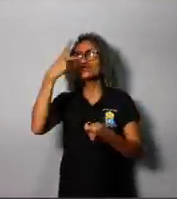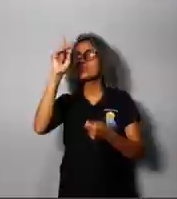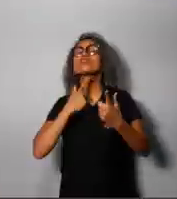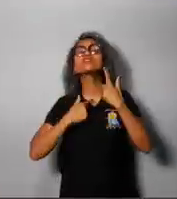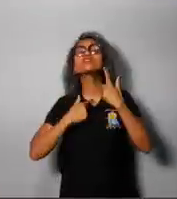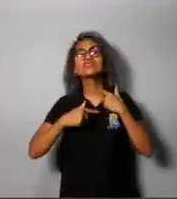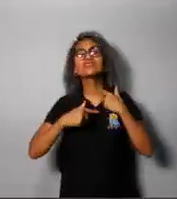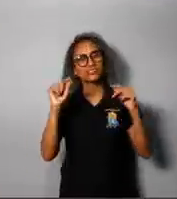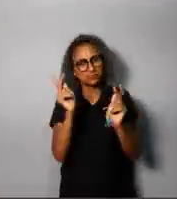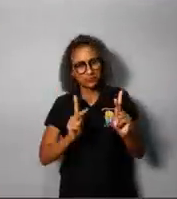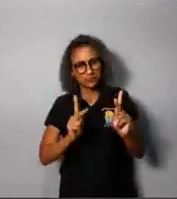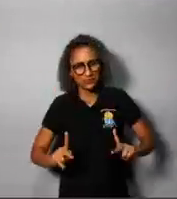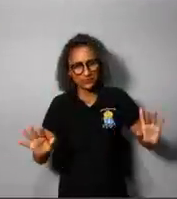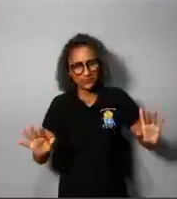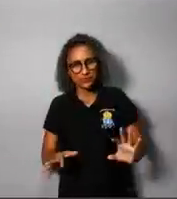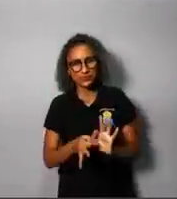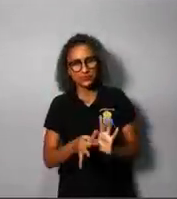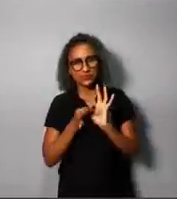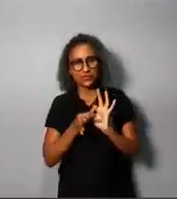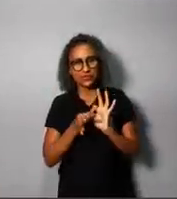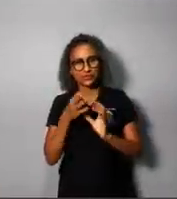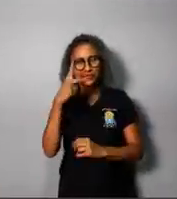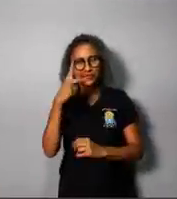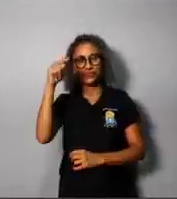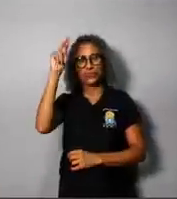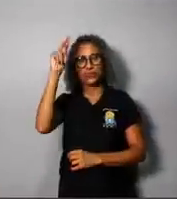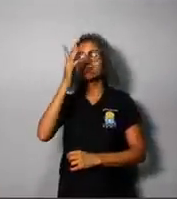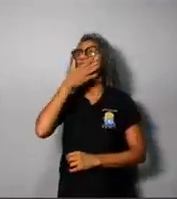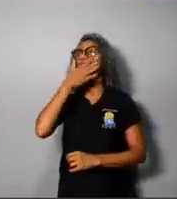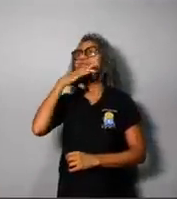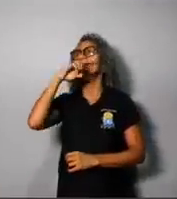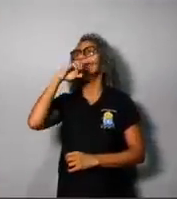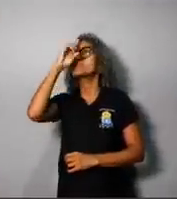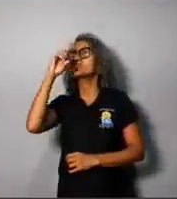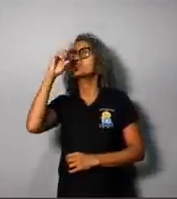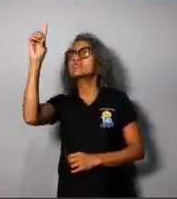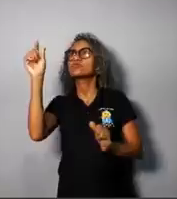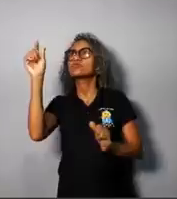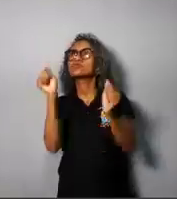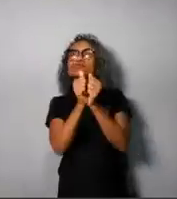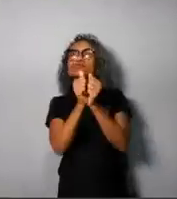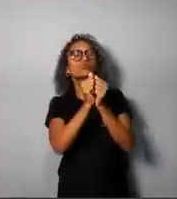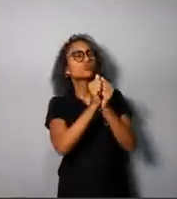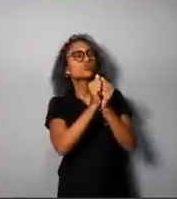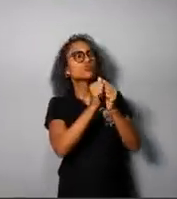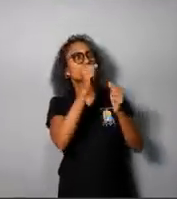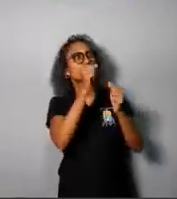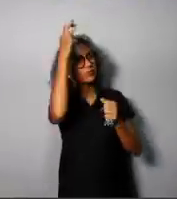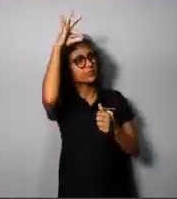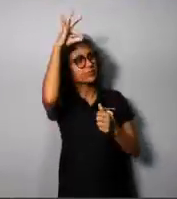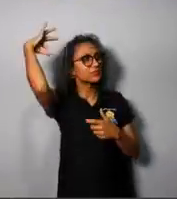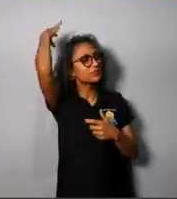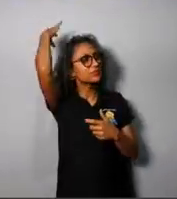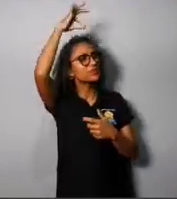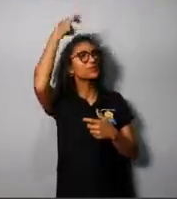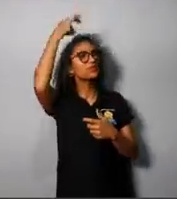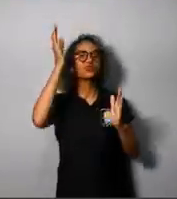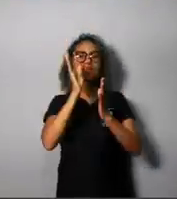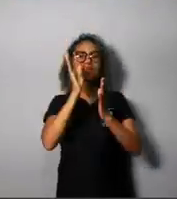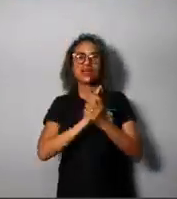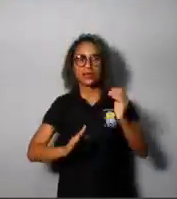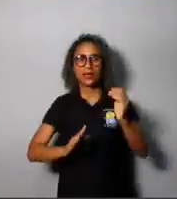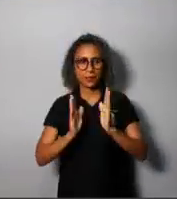unidade, vós que sois Deus com o Pai e o Espírito Santo. Amém. A paz